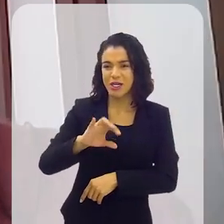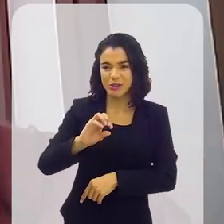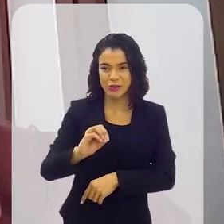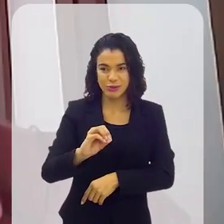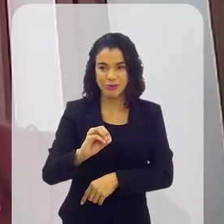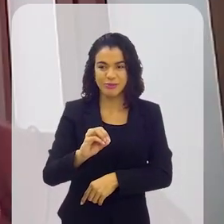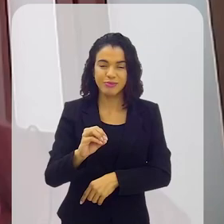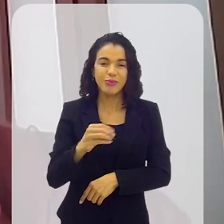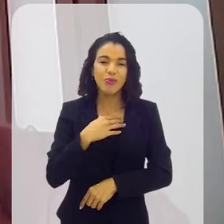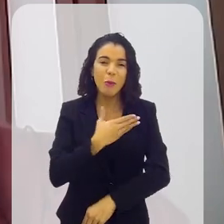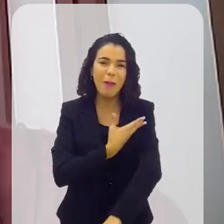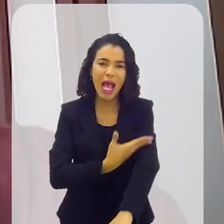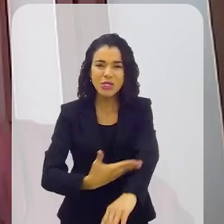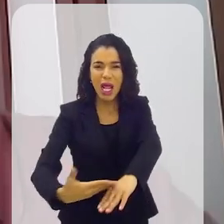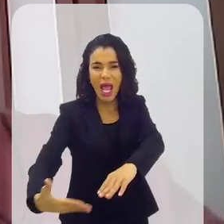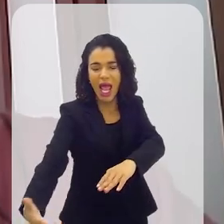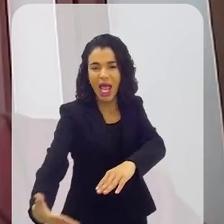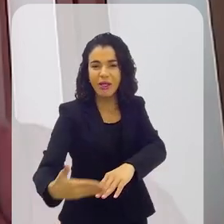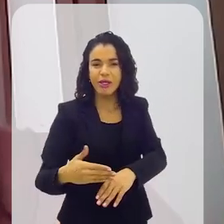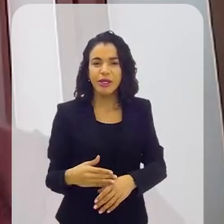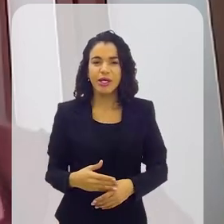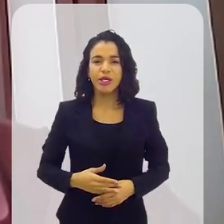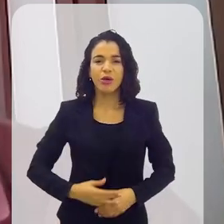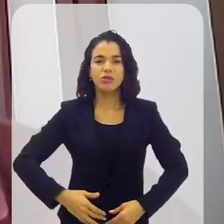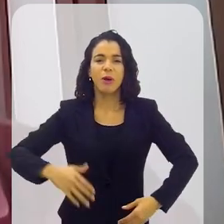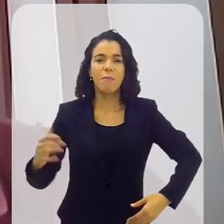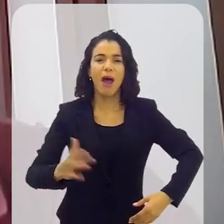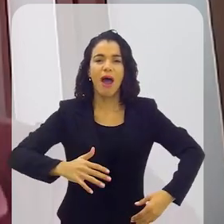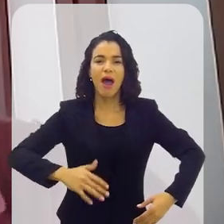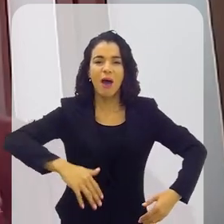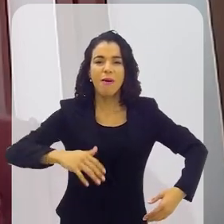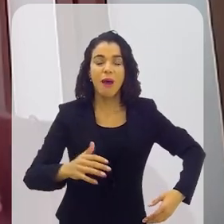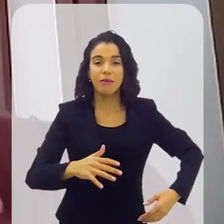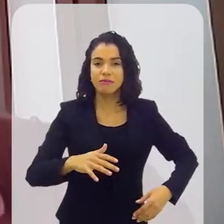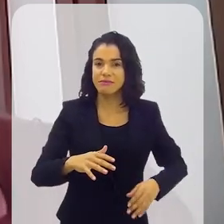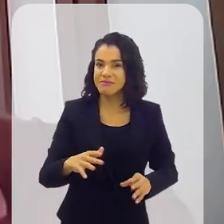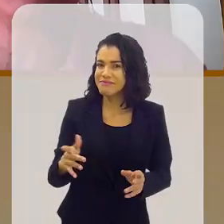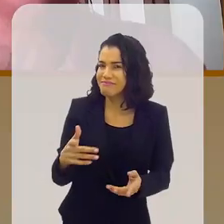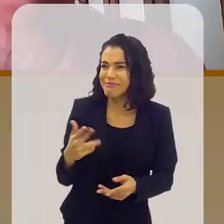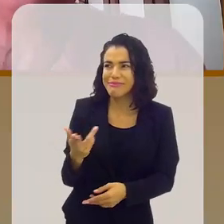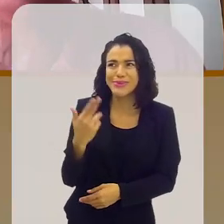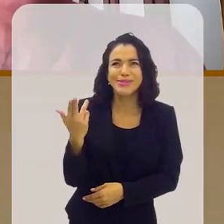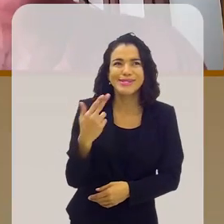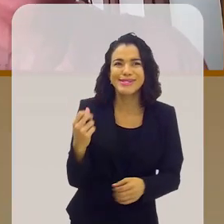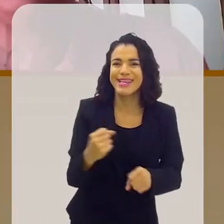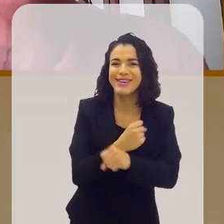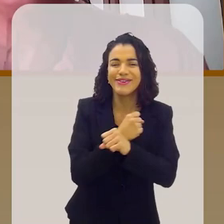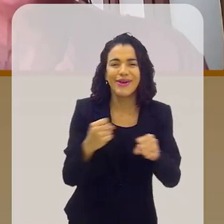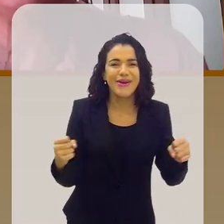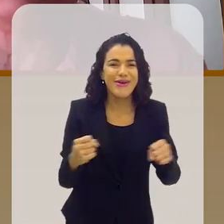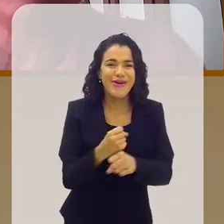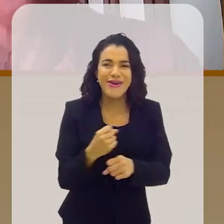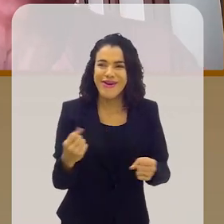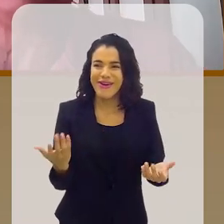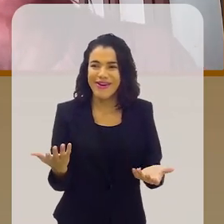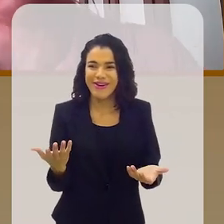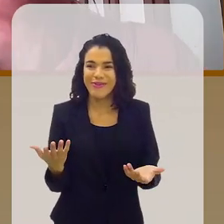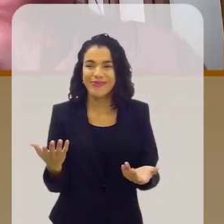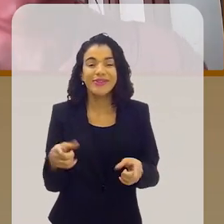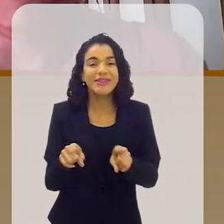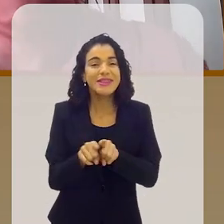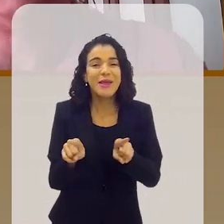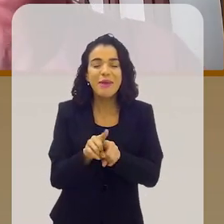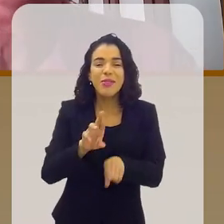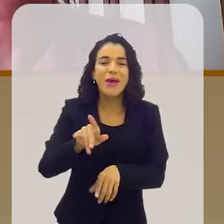cerrou o banjo country com aquele braço longo e começou a tocar no cacique. Mentira, porque isso não poderia acontecer, até porque ele não